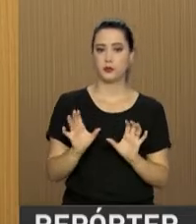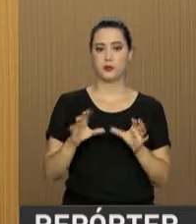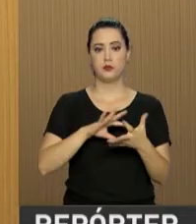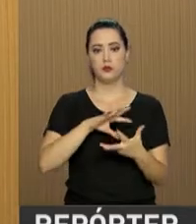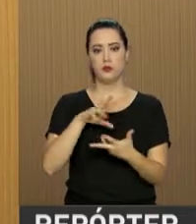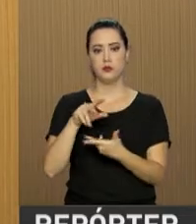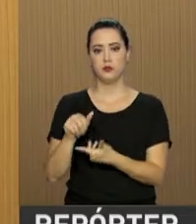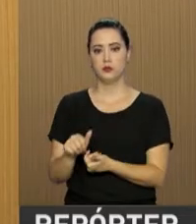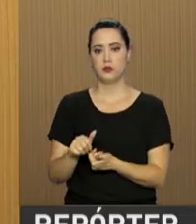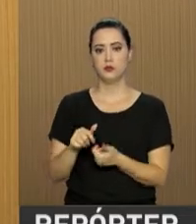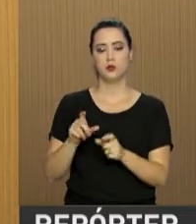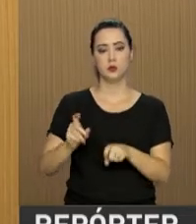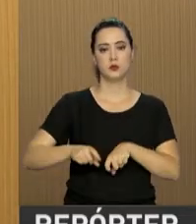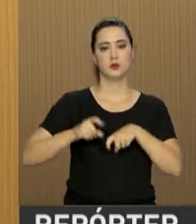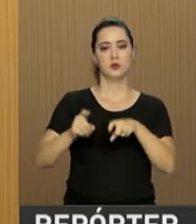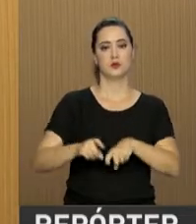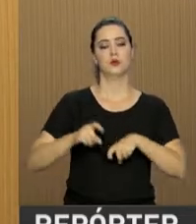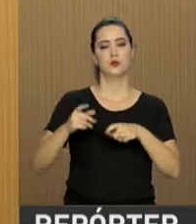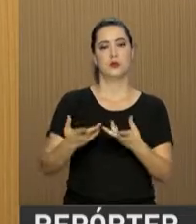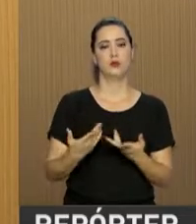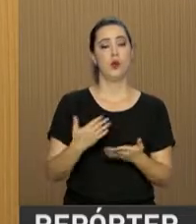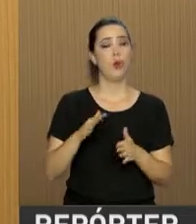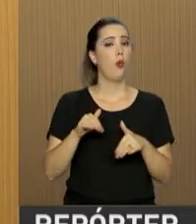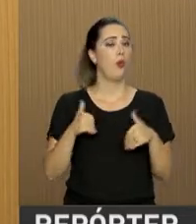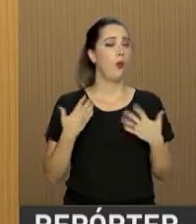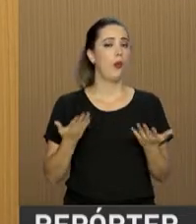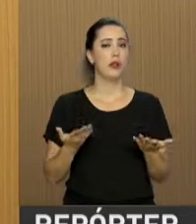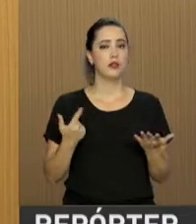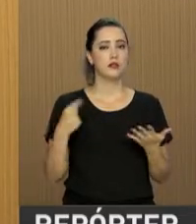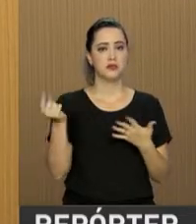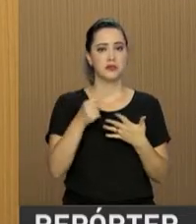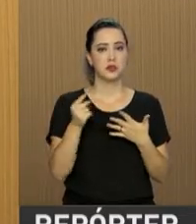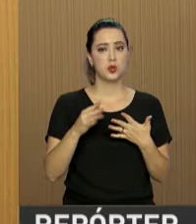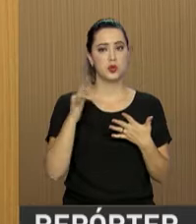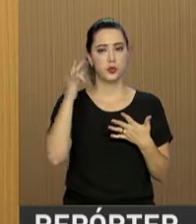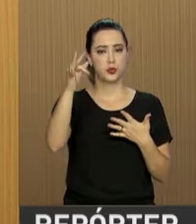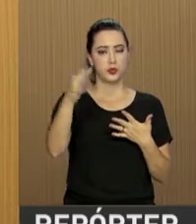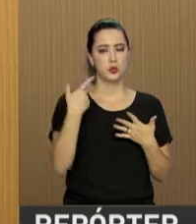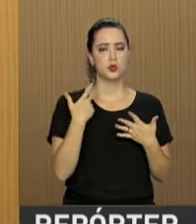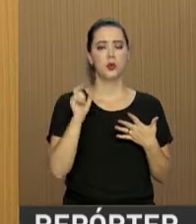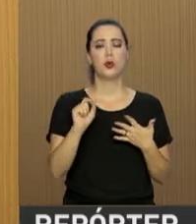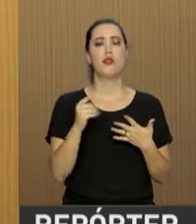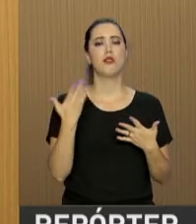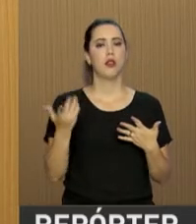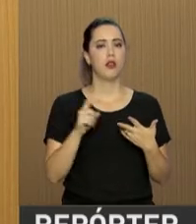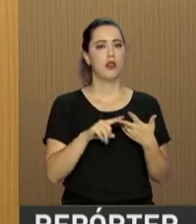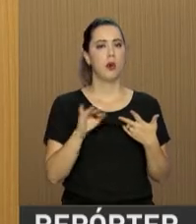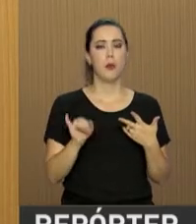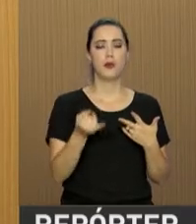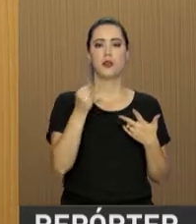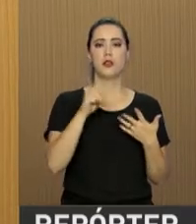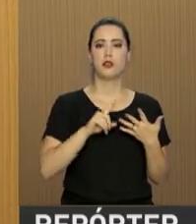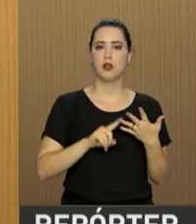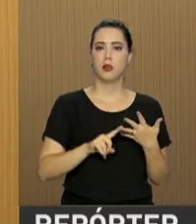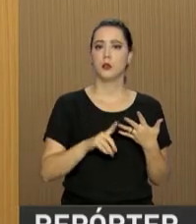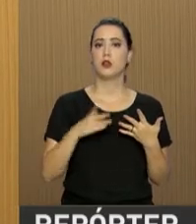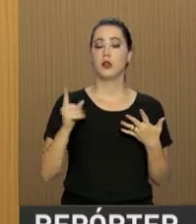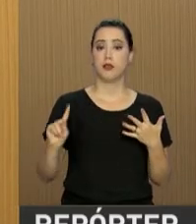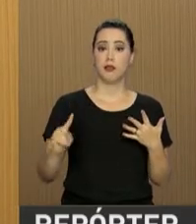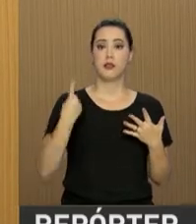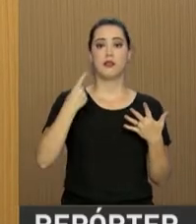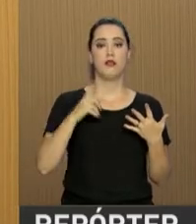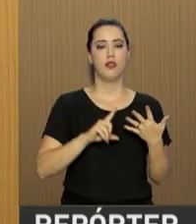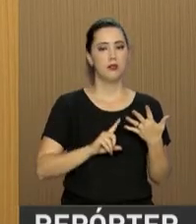mundo da agropecuária quais são as grandes tendências quais são as grandes oportunidades os grandes desafios